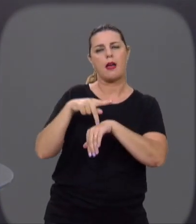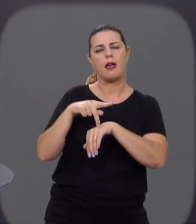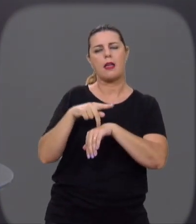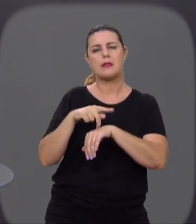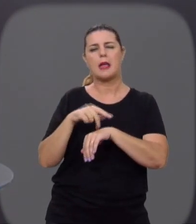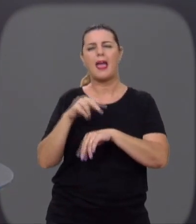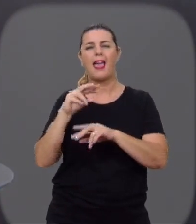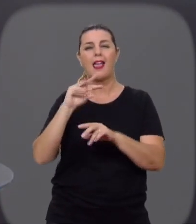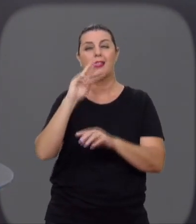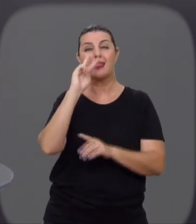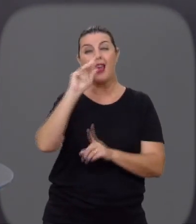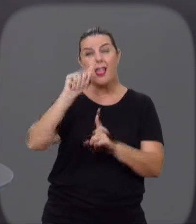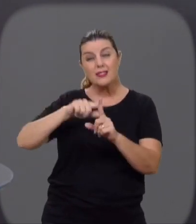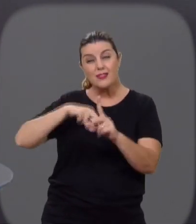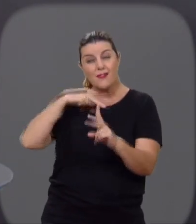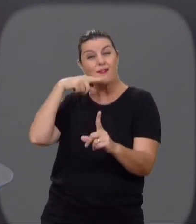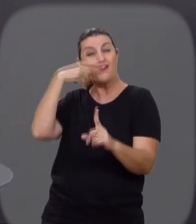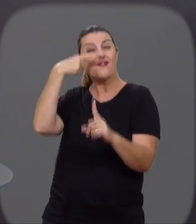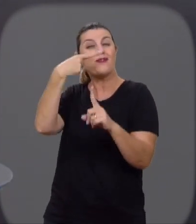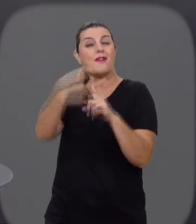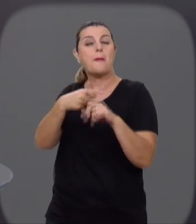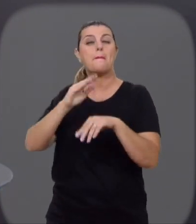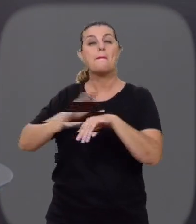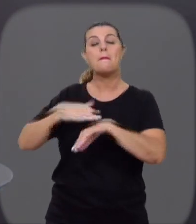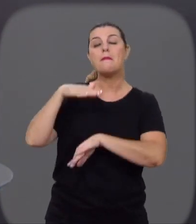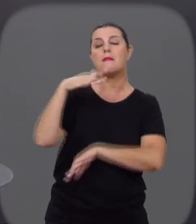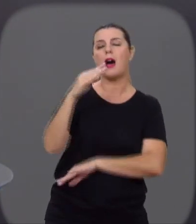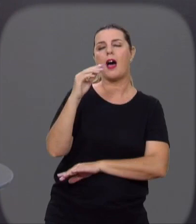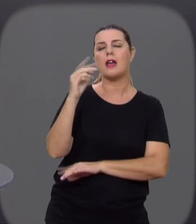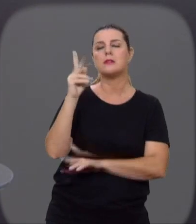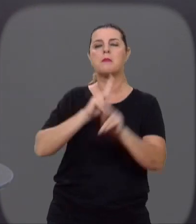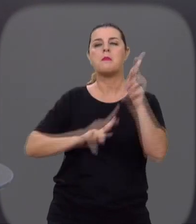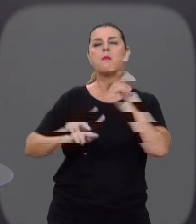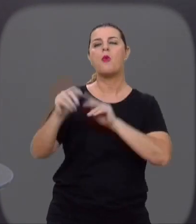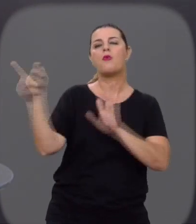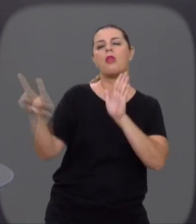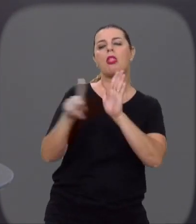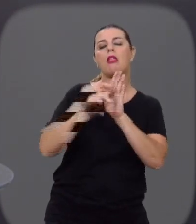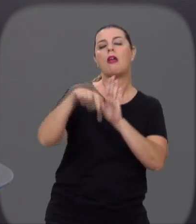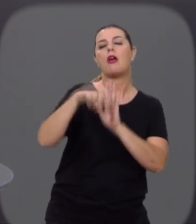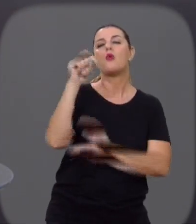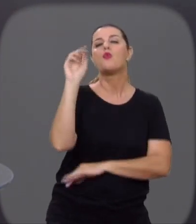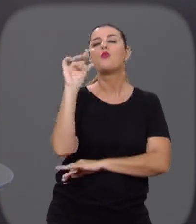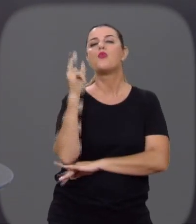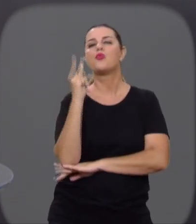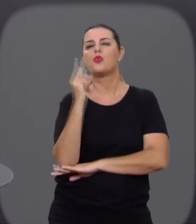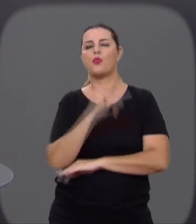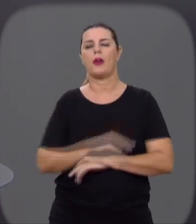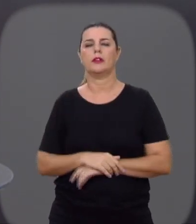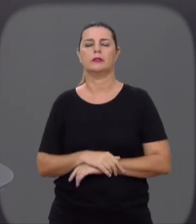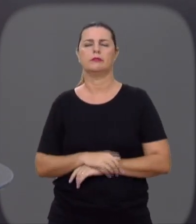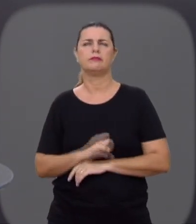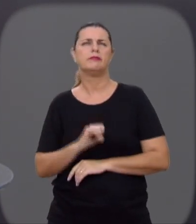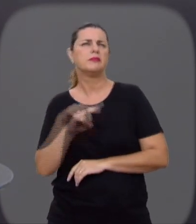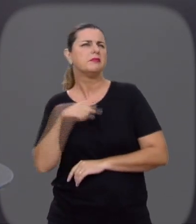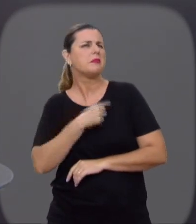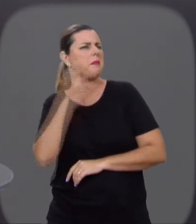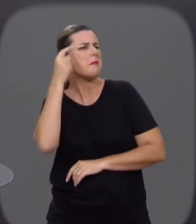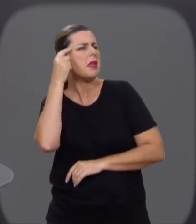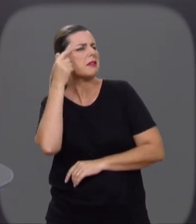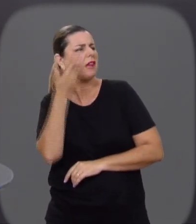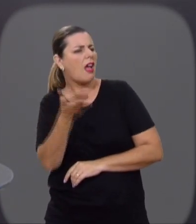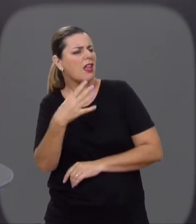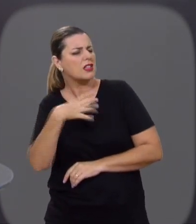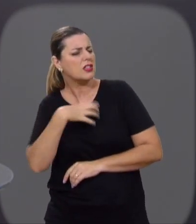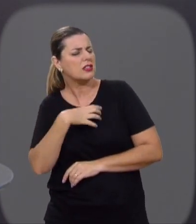a 3 vezes a população do Uruguai, por exemplo. E se a gente pensar dessa forma, nós perceberemos o